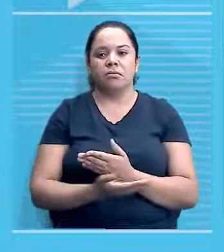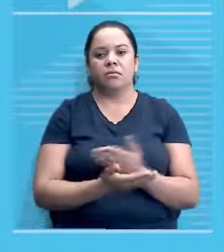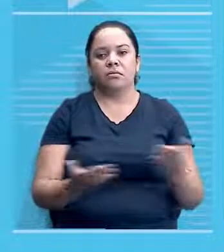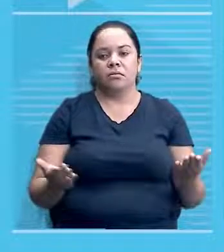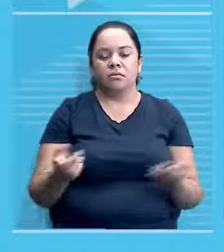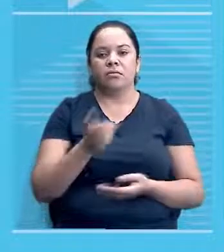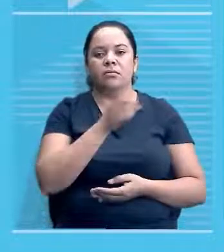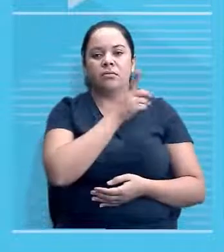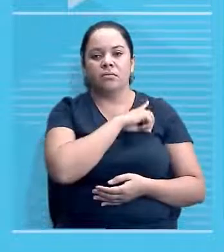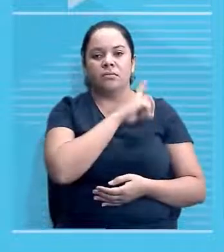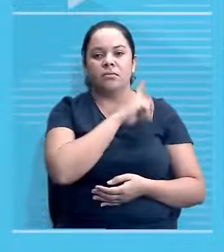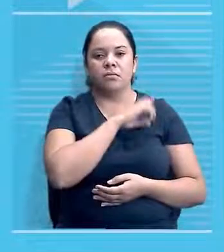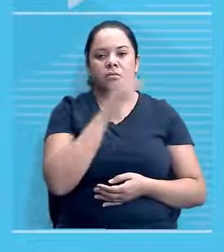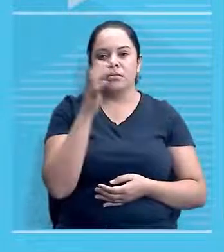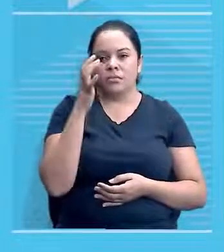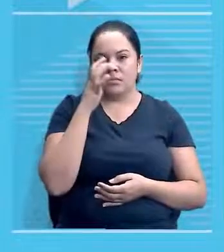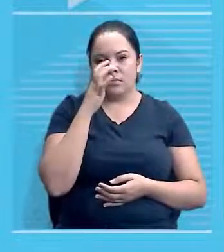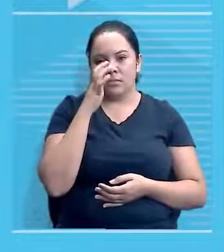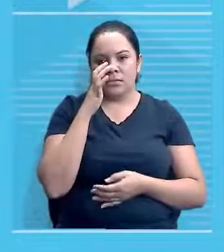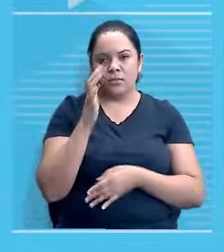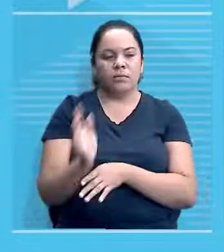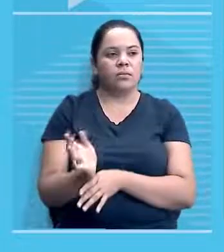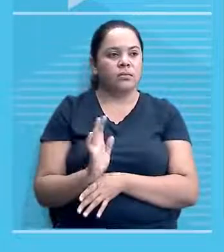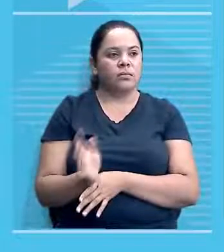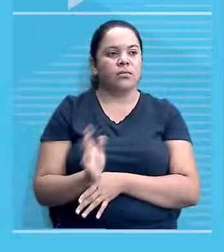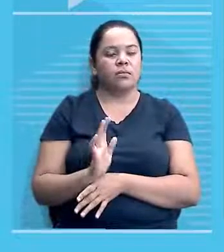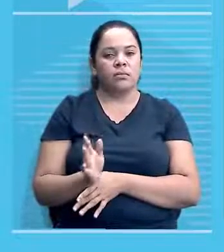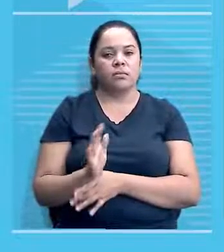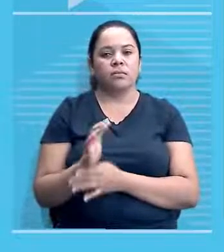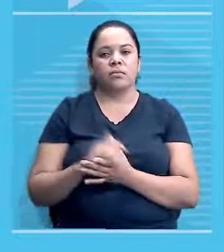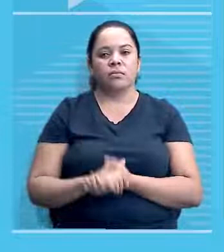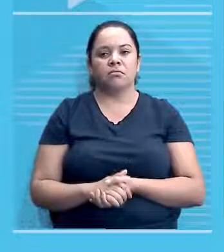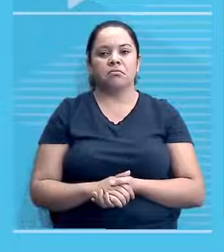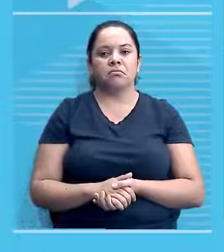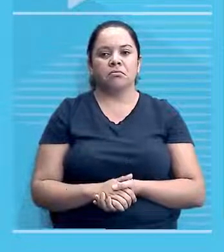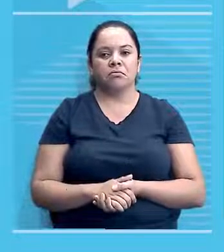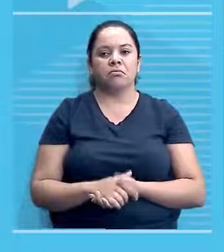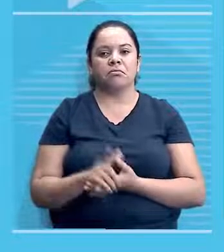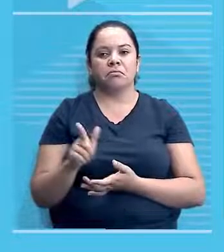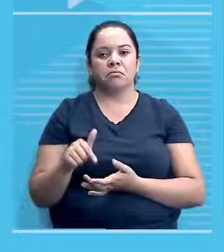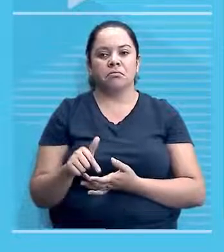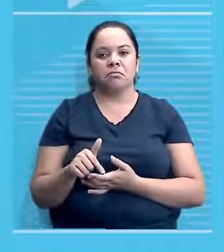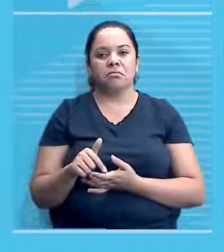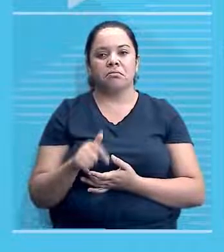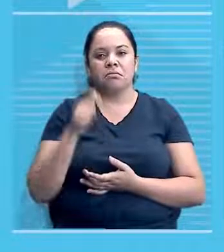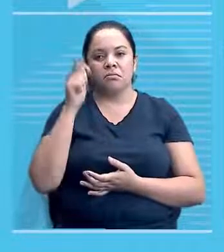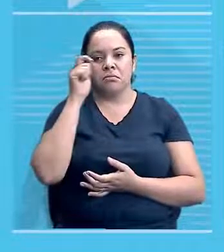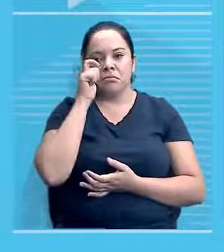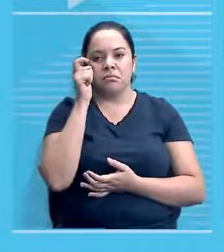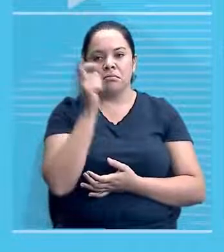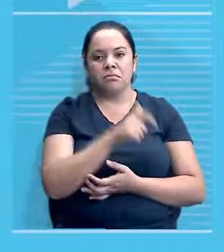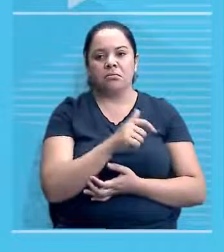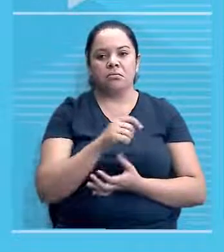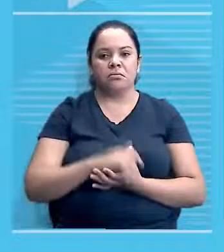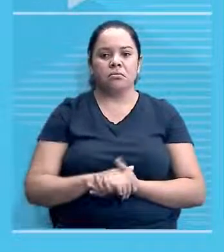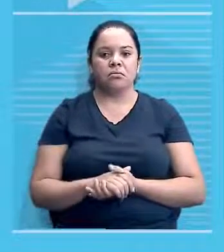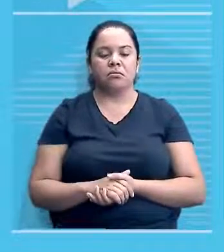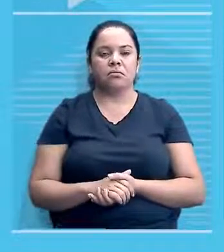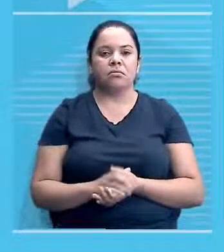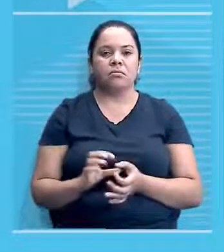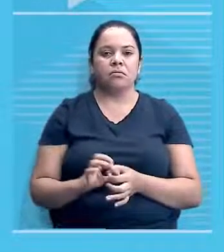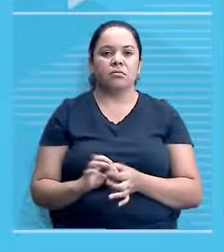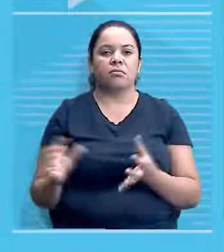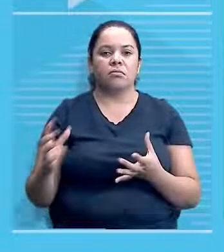série né assistir ao filme tem uma lição impressionante do livre arbítrio